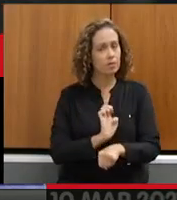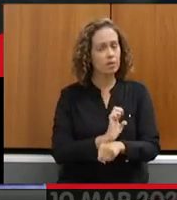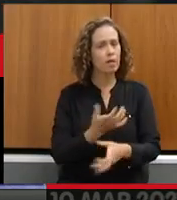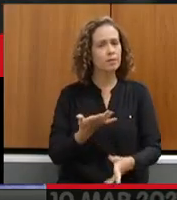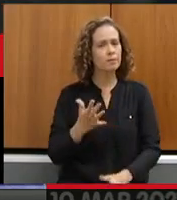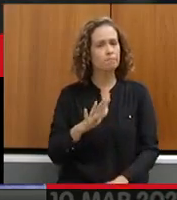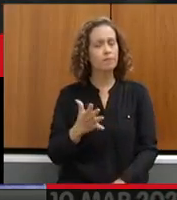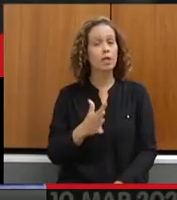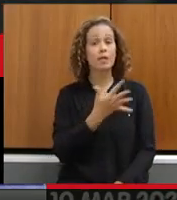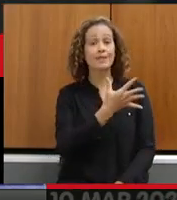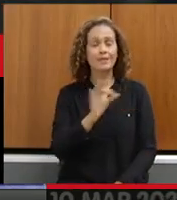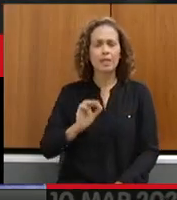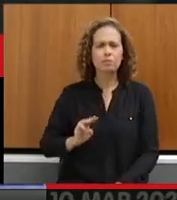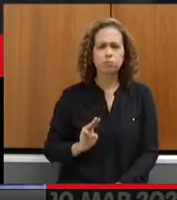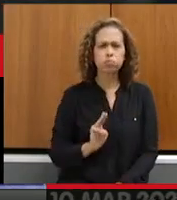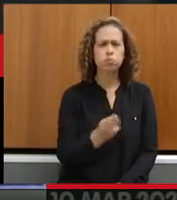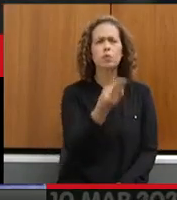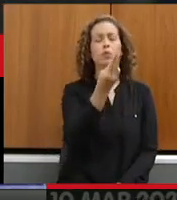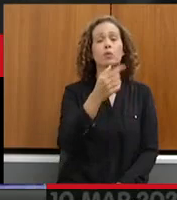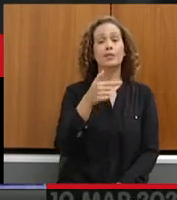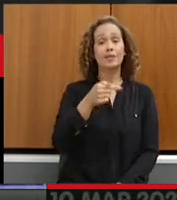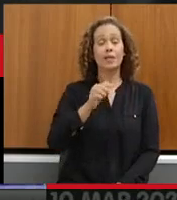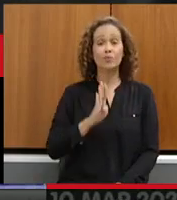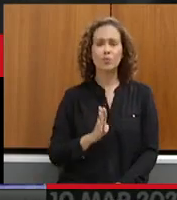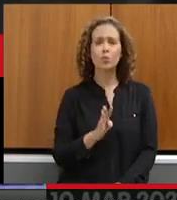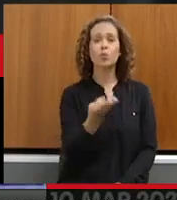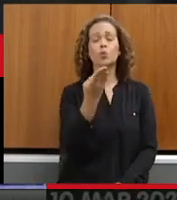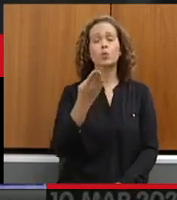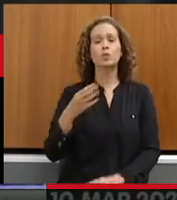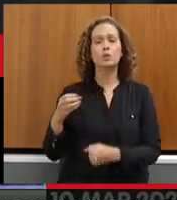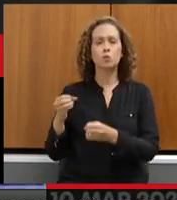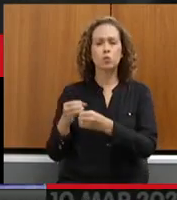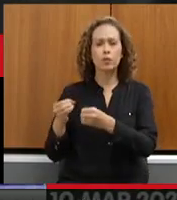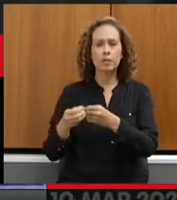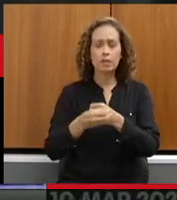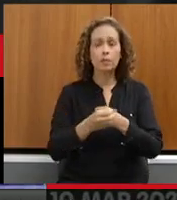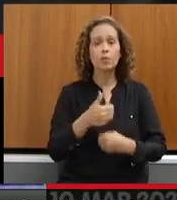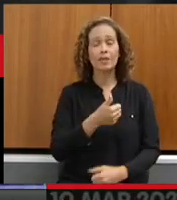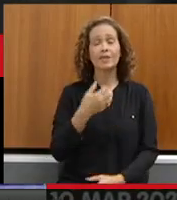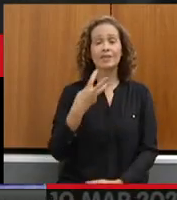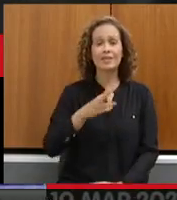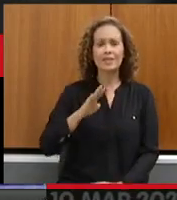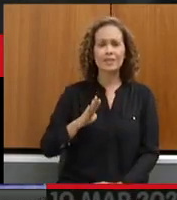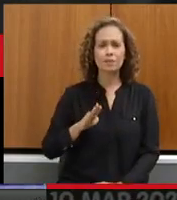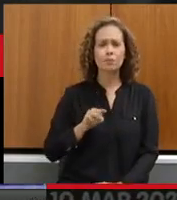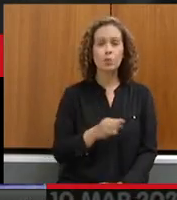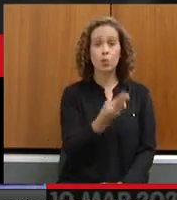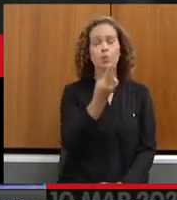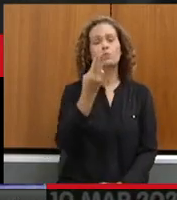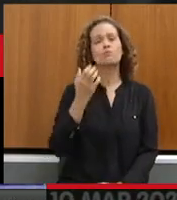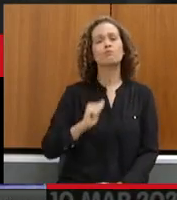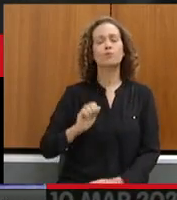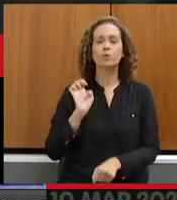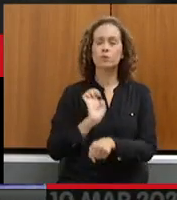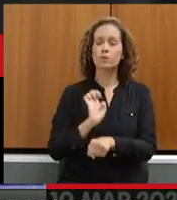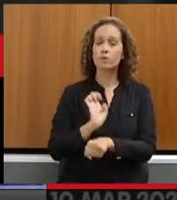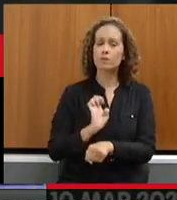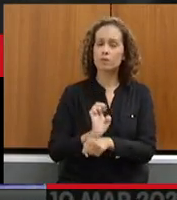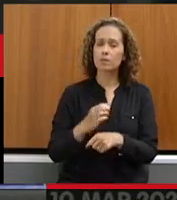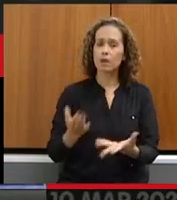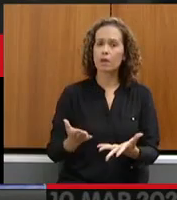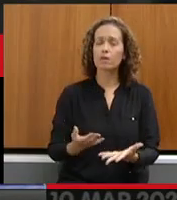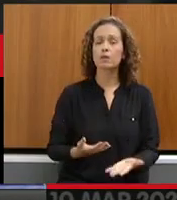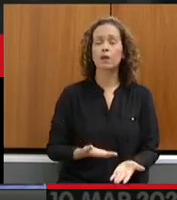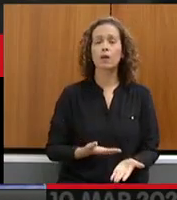torno de dez bilhões sendo sete bilhões para os municípios 3 bilhões para os Estados naquela época Minas